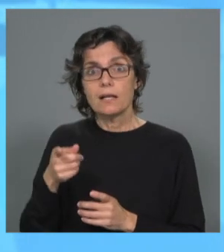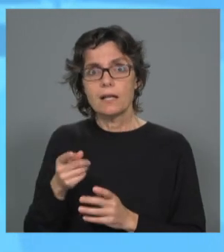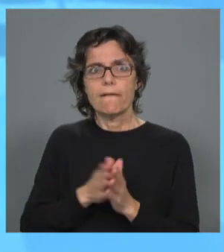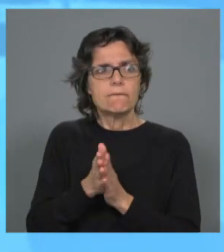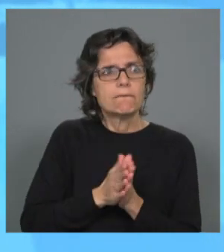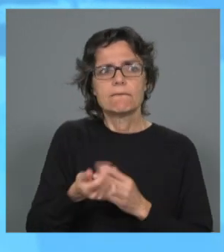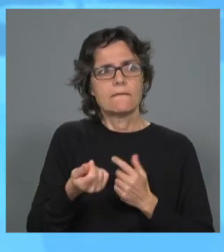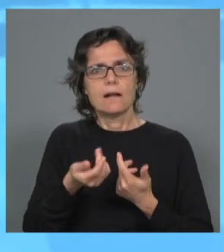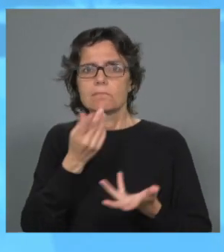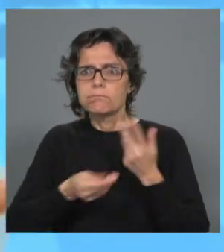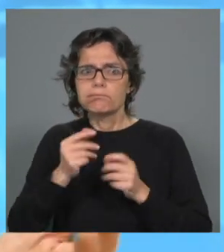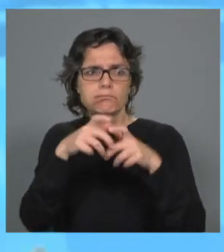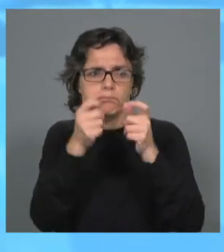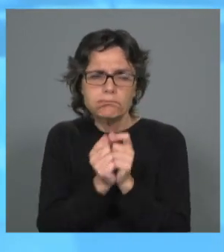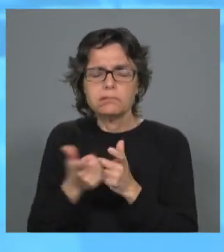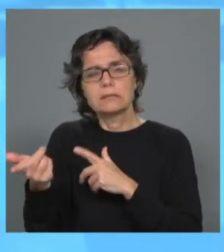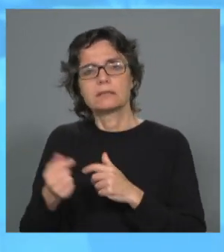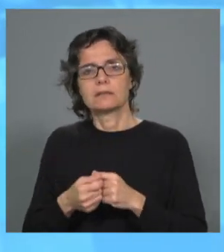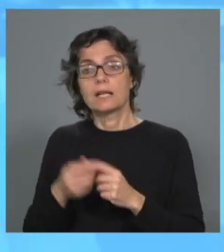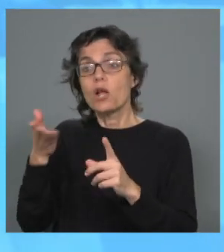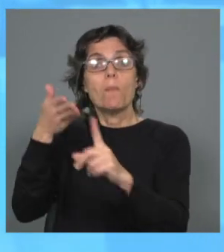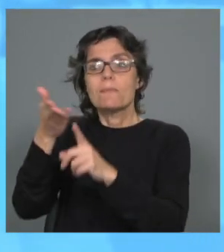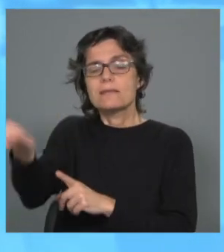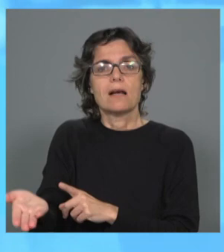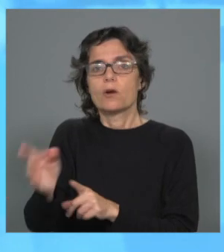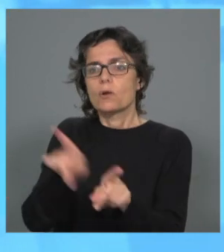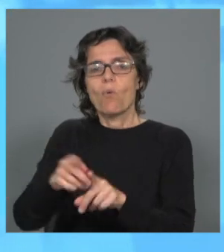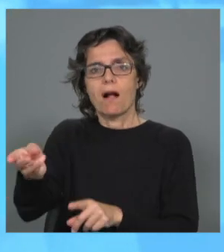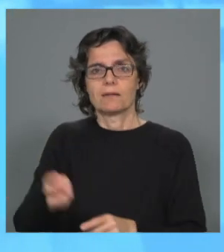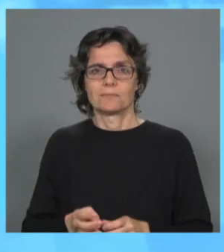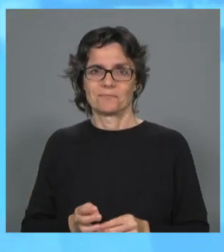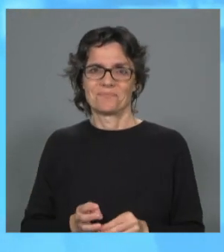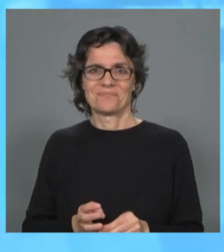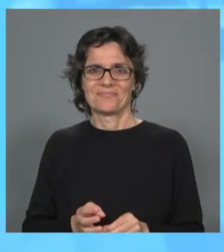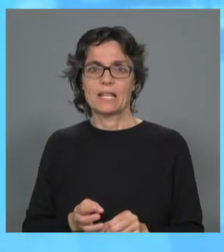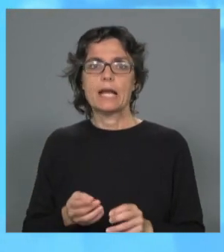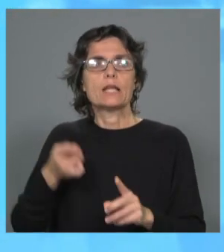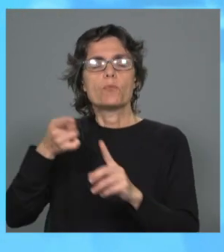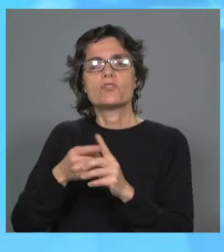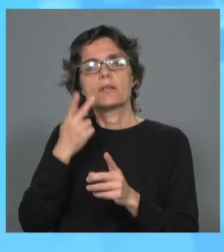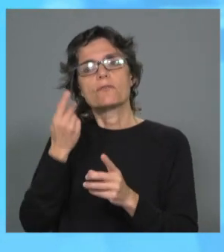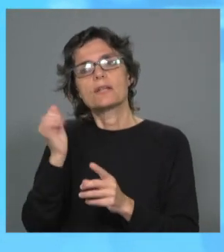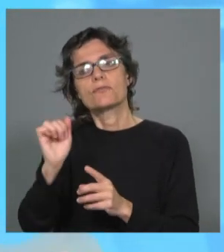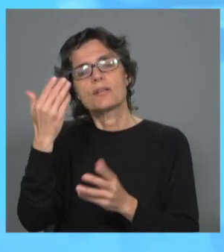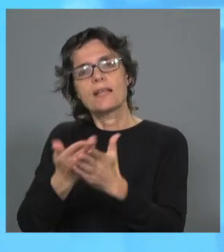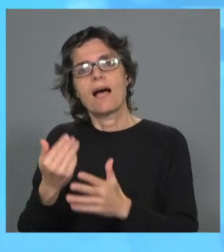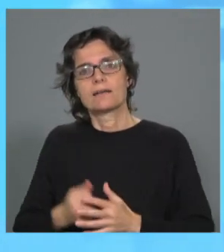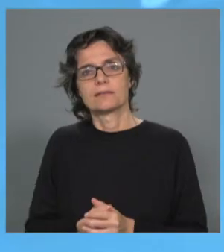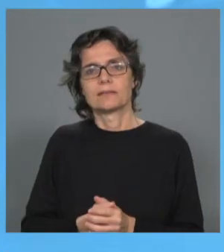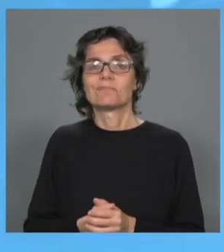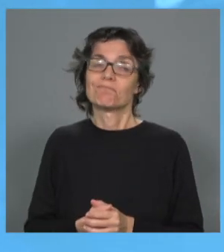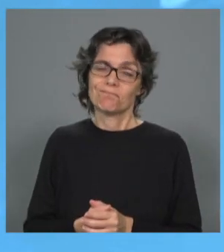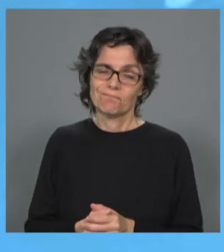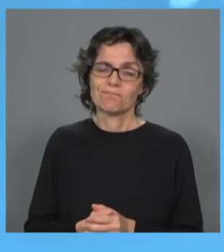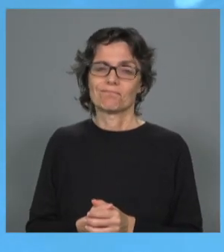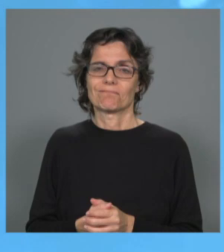dia alto, e vamos rezar por estes. Estão em missão, vocês estão em missão. Sem dúvida nenhuma que são formas de dar sentido também, dar sentido à de viver vida. De forma integrada esta fase da vida. E que